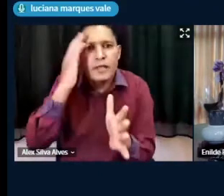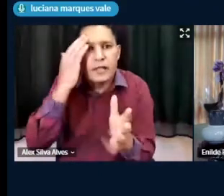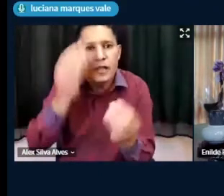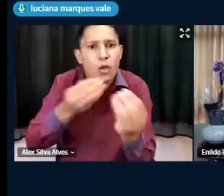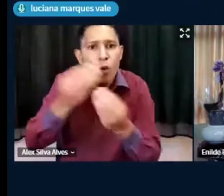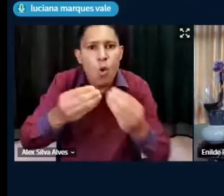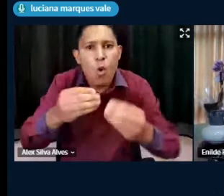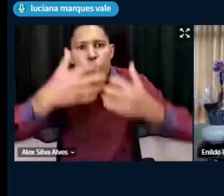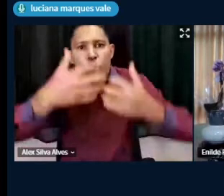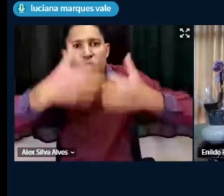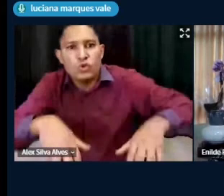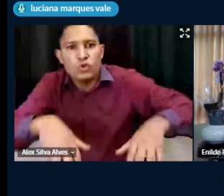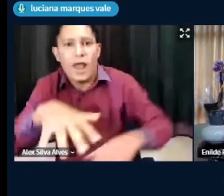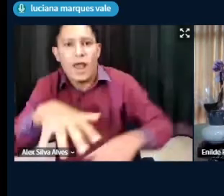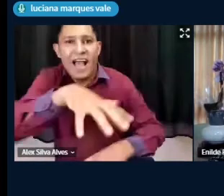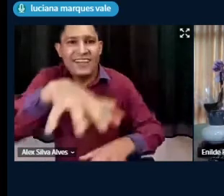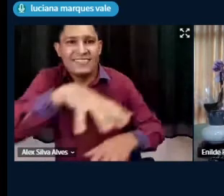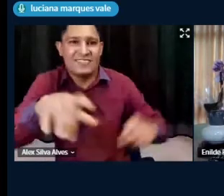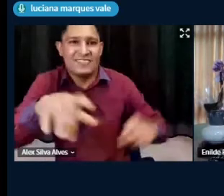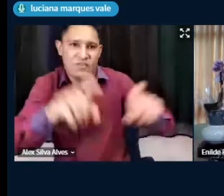Pudesse auxiliar tanto